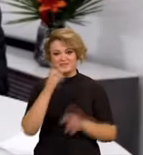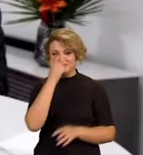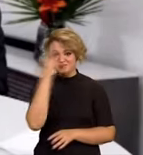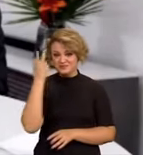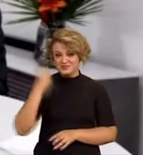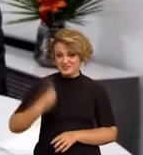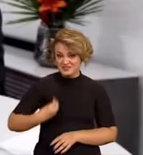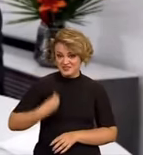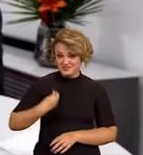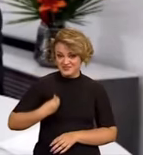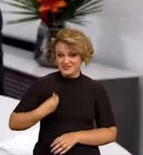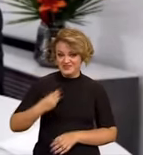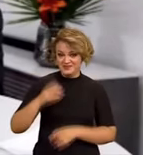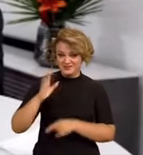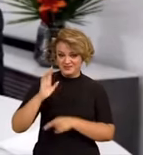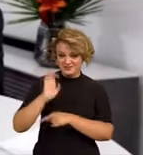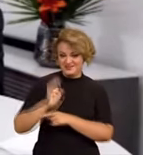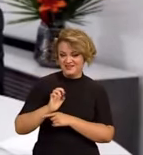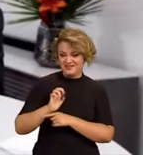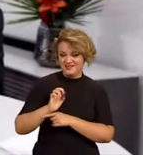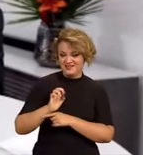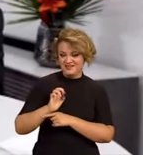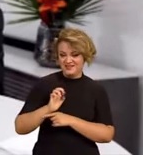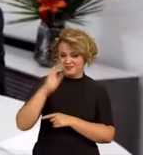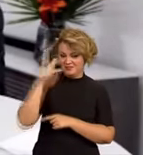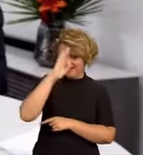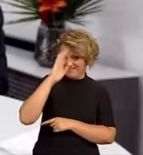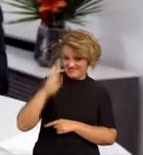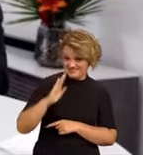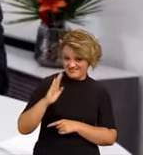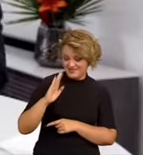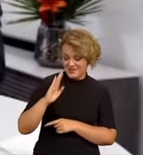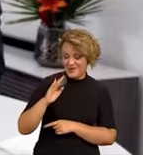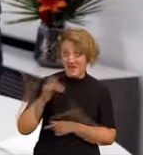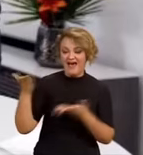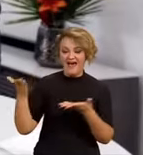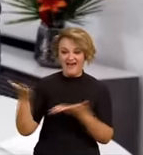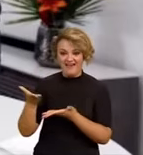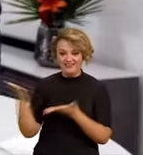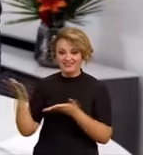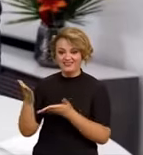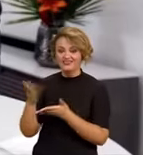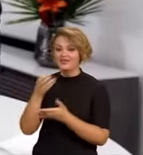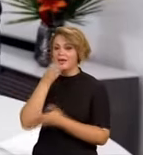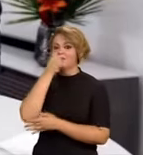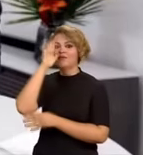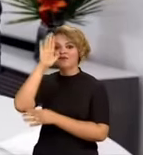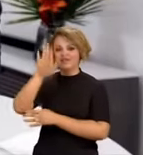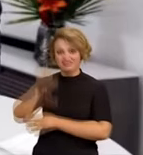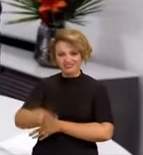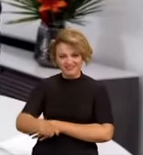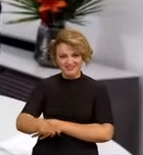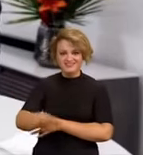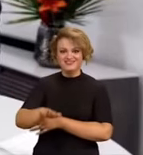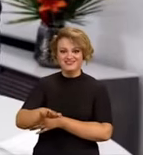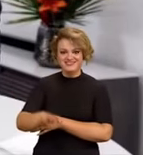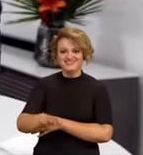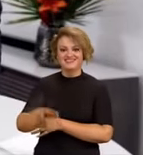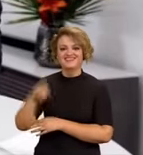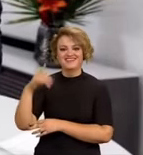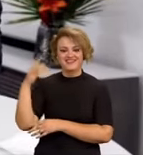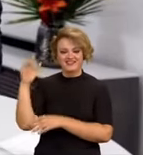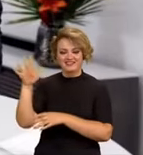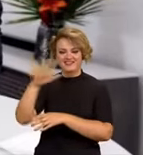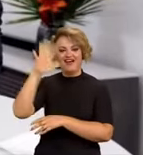evento, Lula participou do programa semanal Conversa com o Presidente, em que reafirmou a defesa da entrada